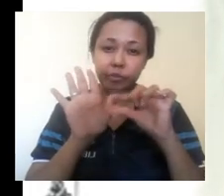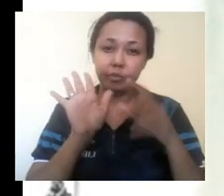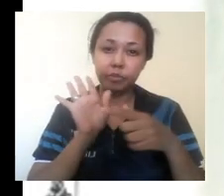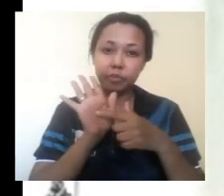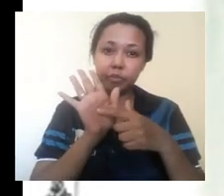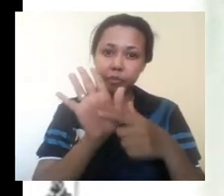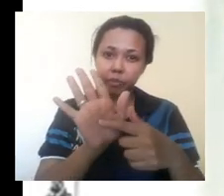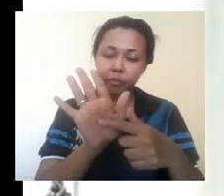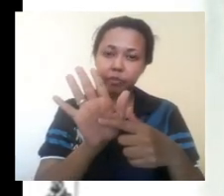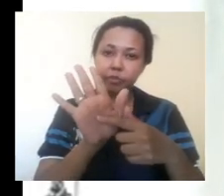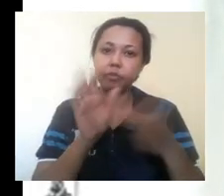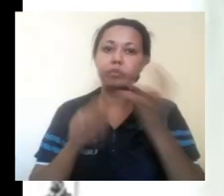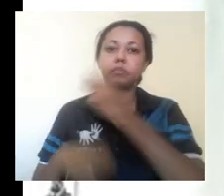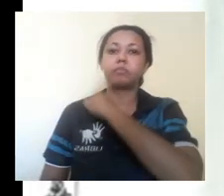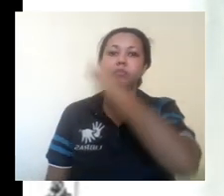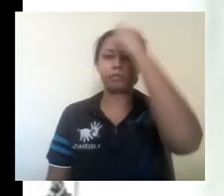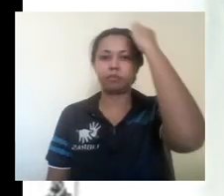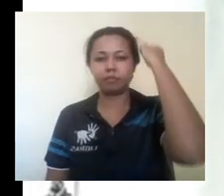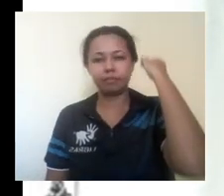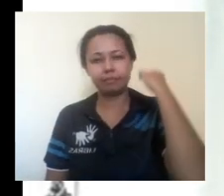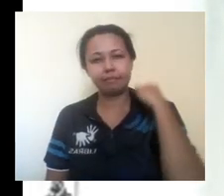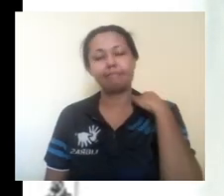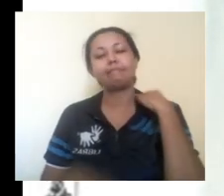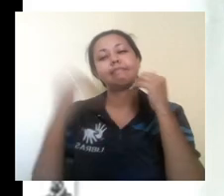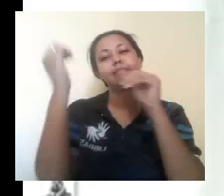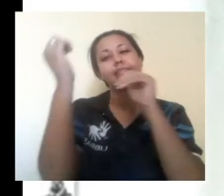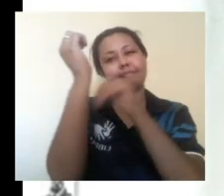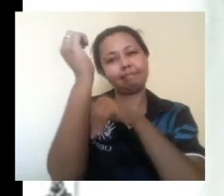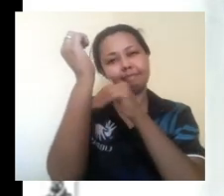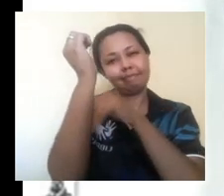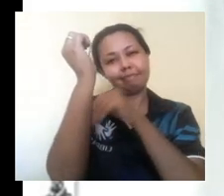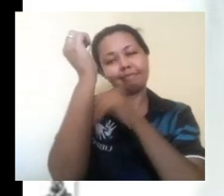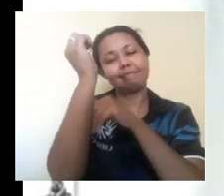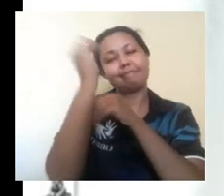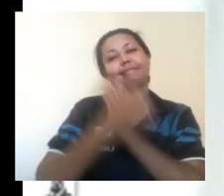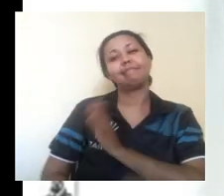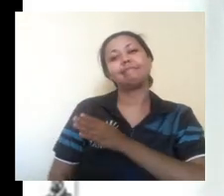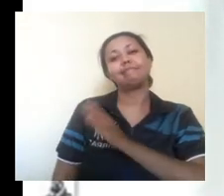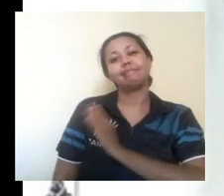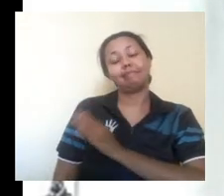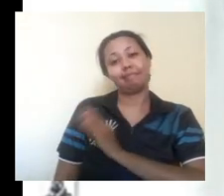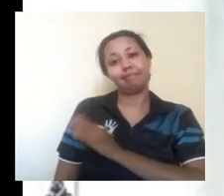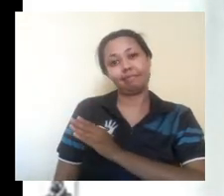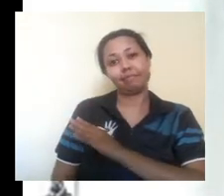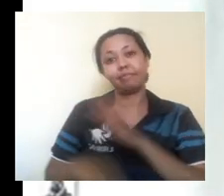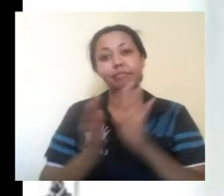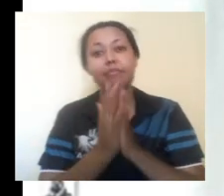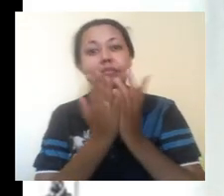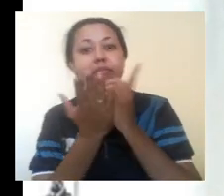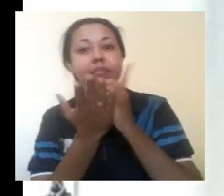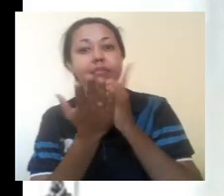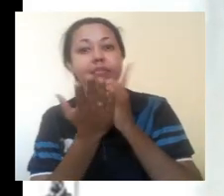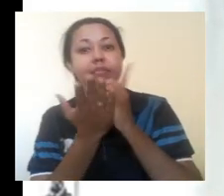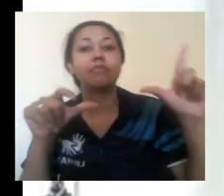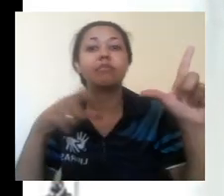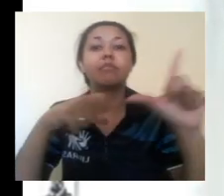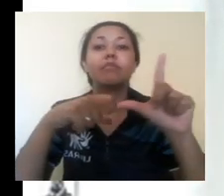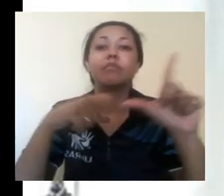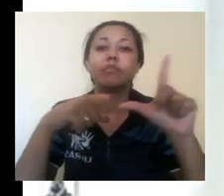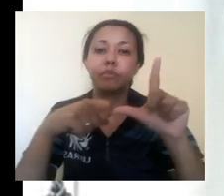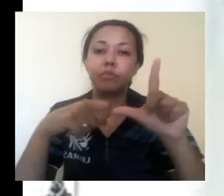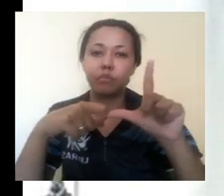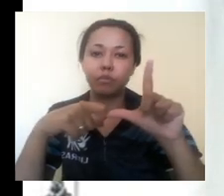estes acontecimentos. O pastor colocou aqui o texto que eu tinha falado, que Maria guardava todas as coisas em seu coração. Isso é uma